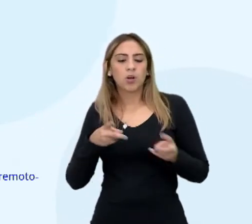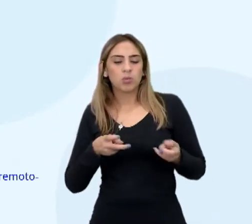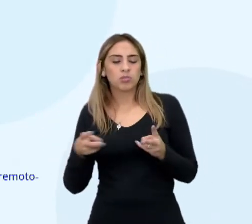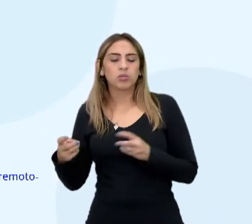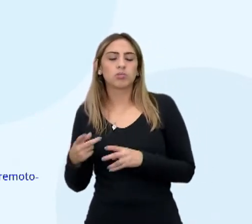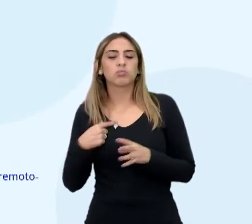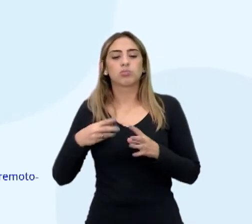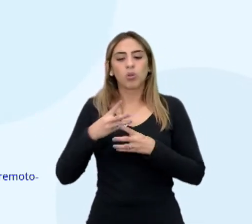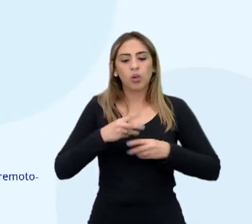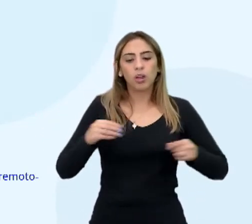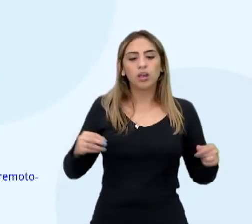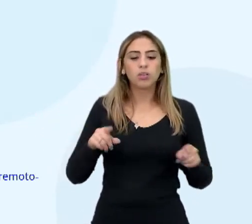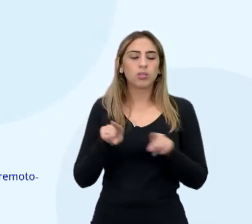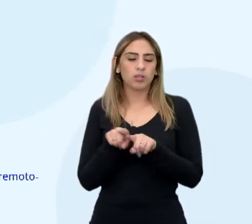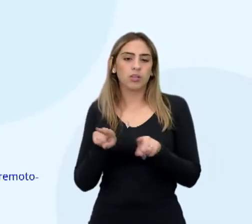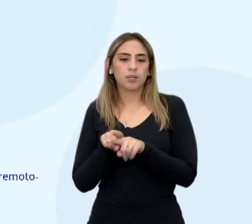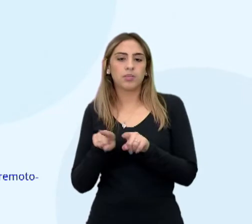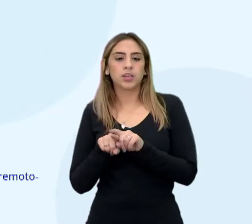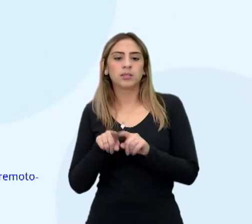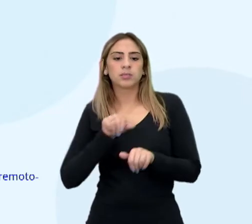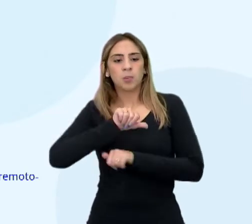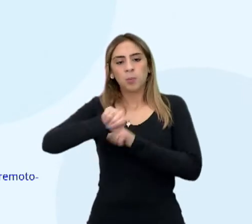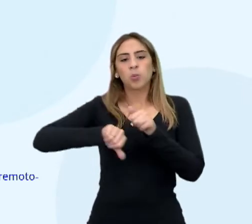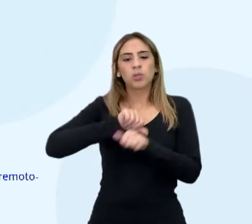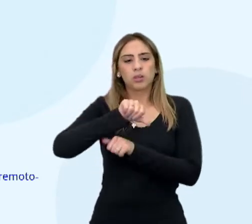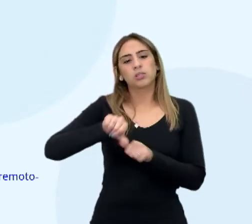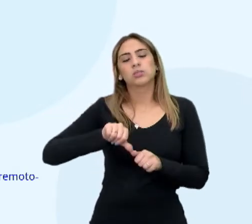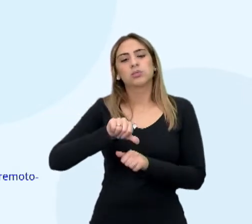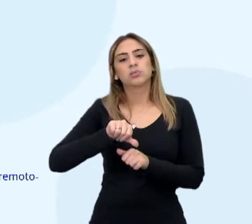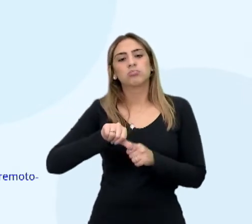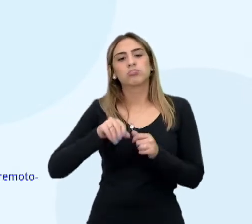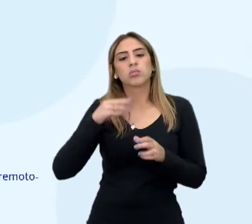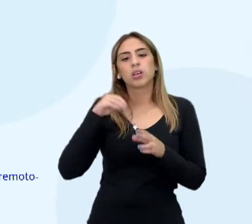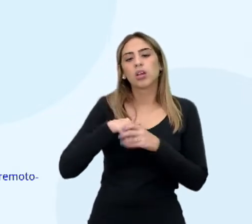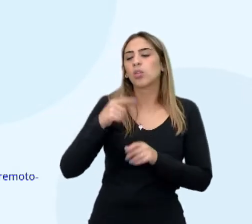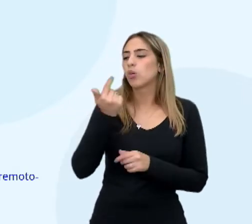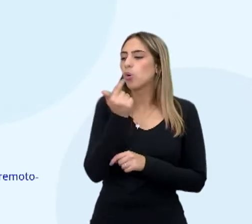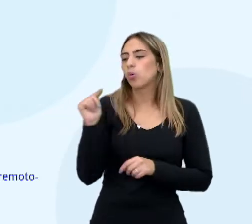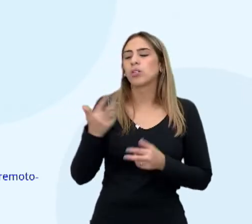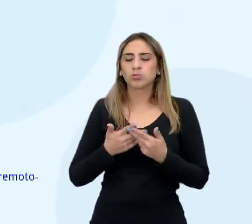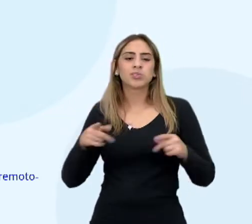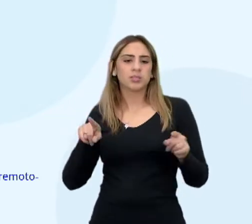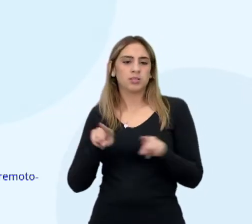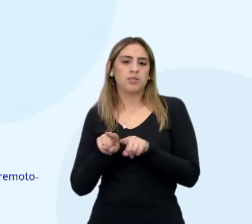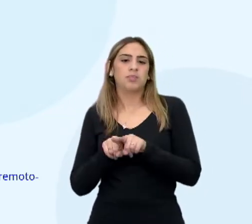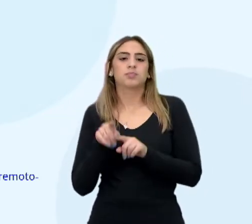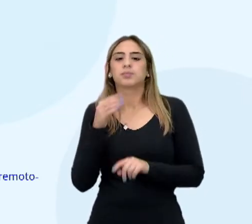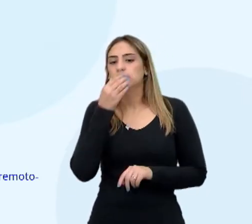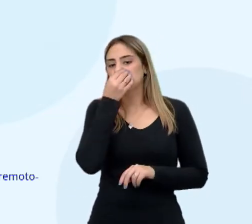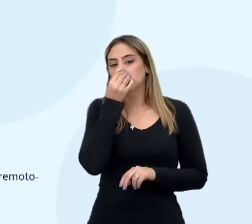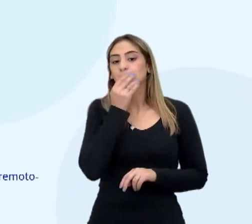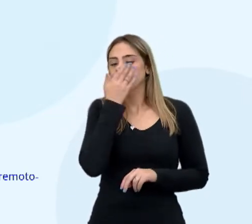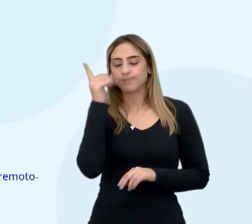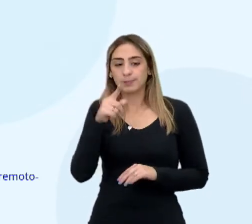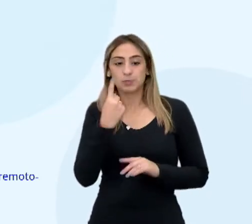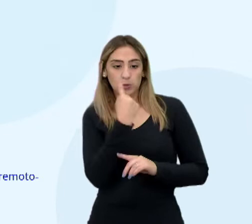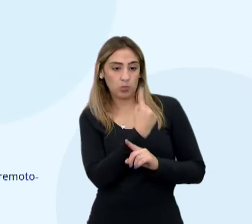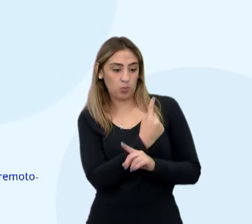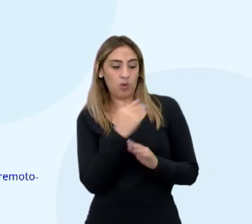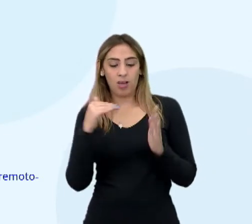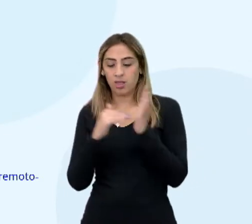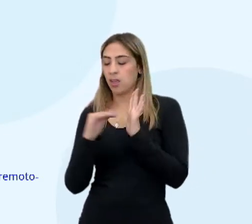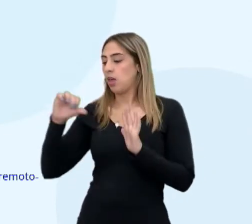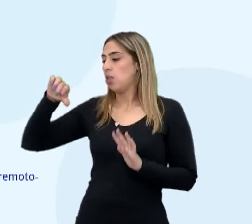do terreno e das edificações, dentre outros fatores. E essa escala vai de 1 a 9, como vocês